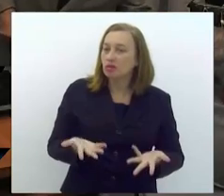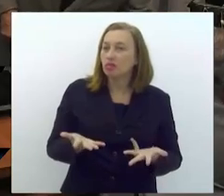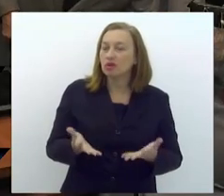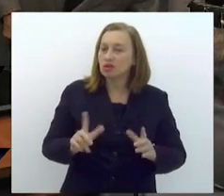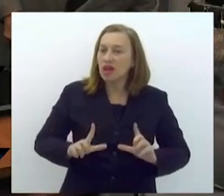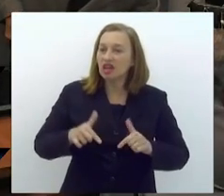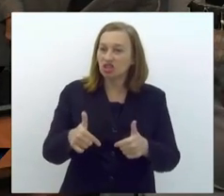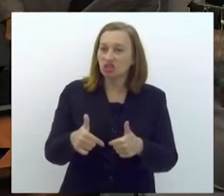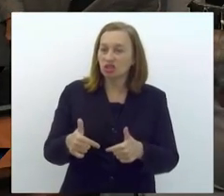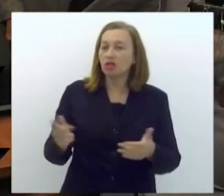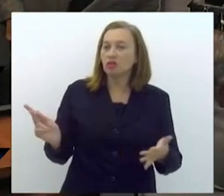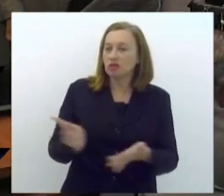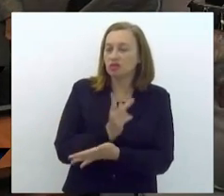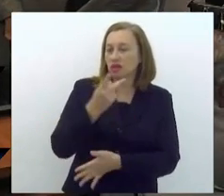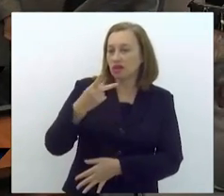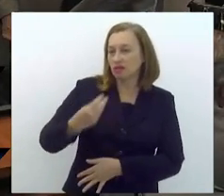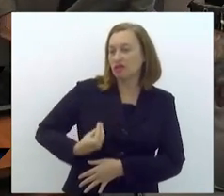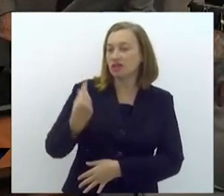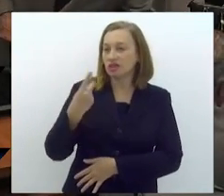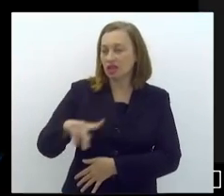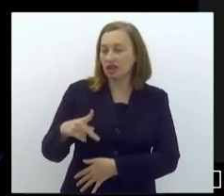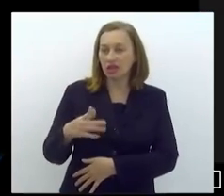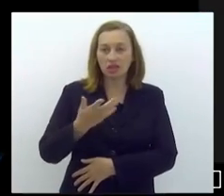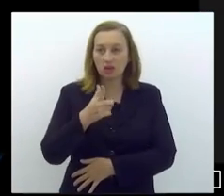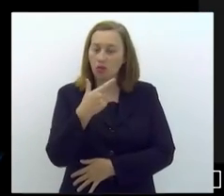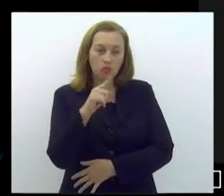podia firmemente